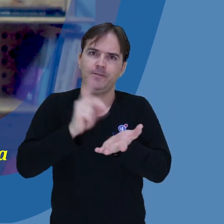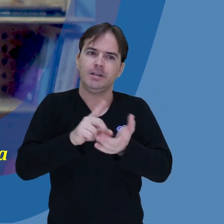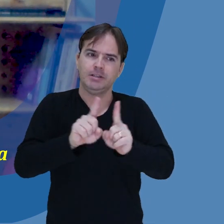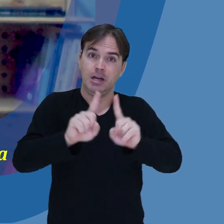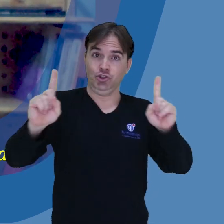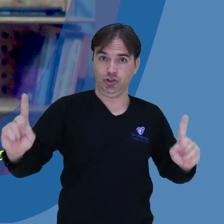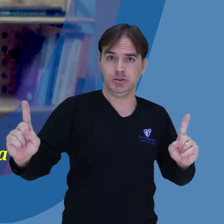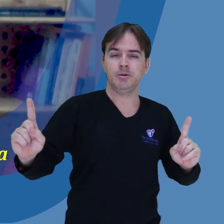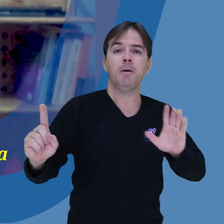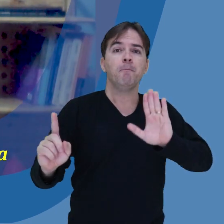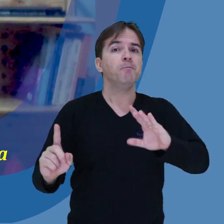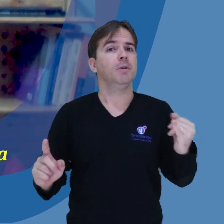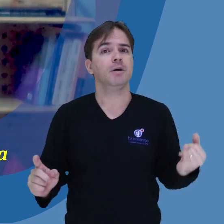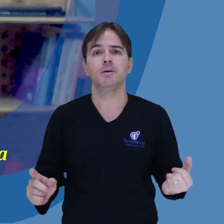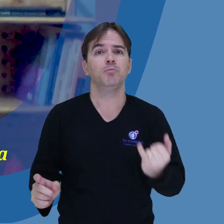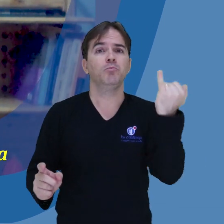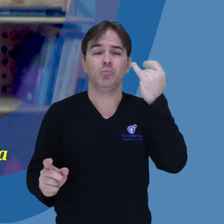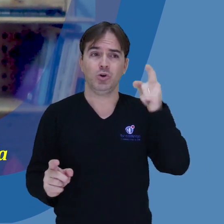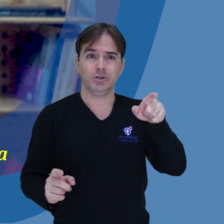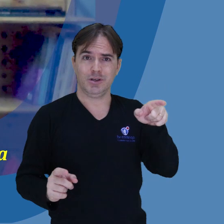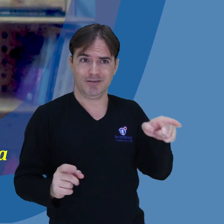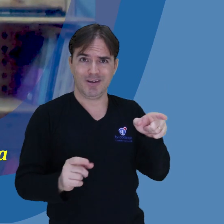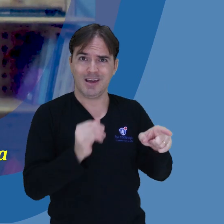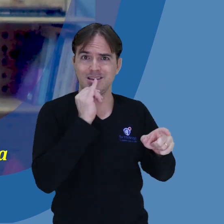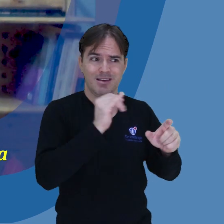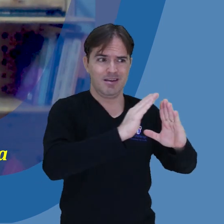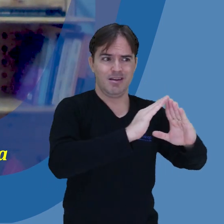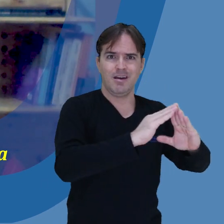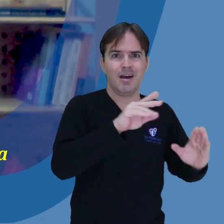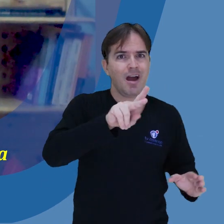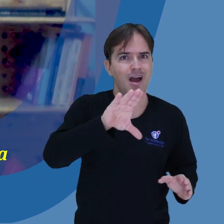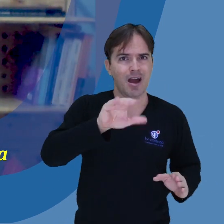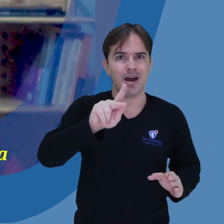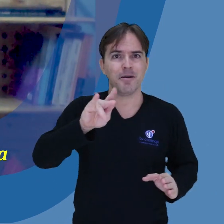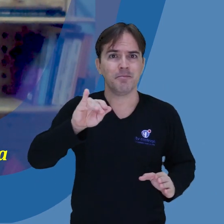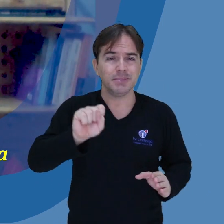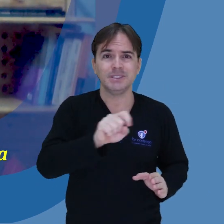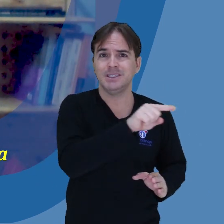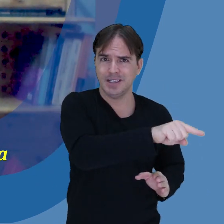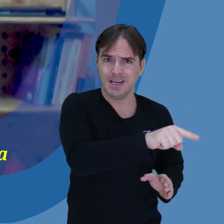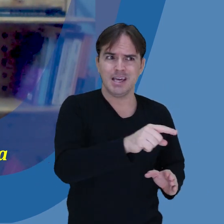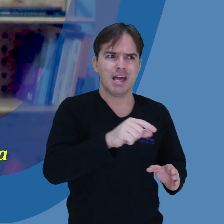obviamente. Mas não é possível admitir que a pandemia da Covid-19,